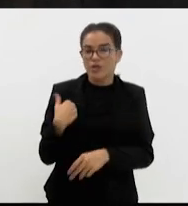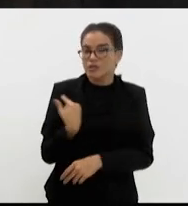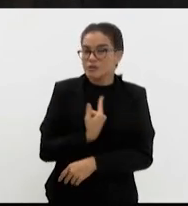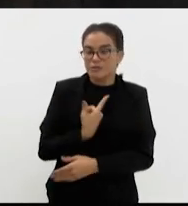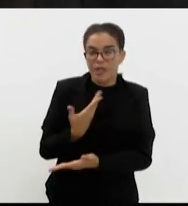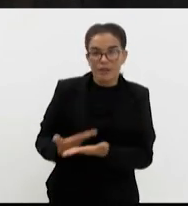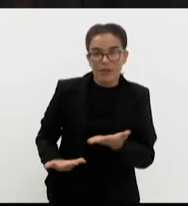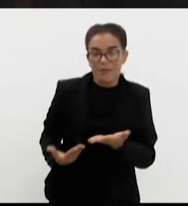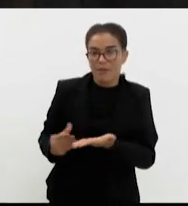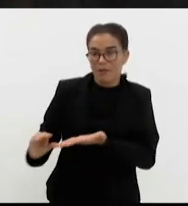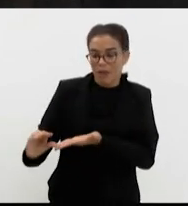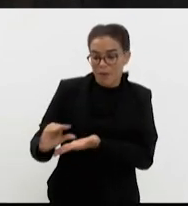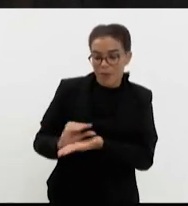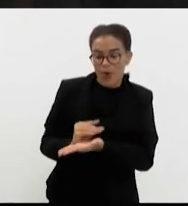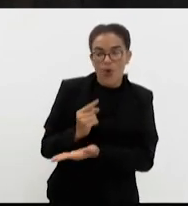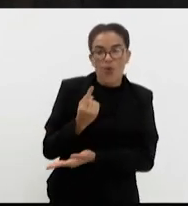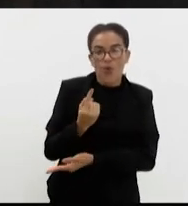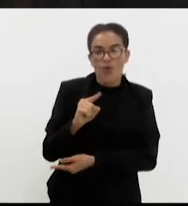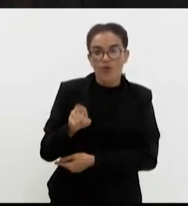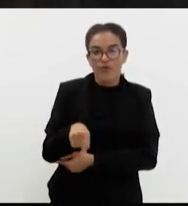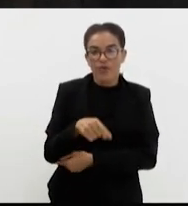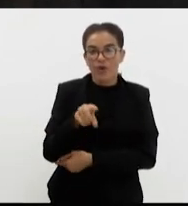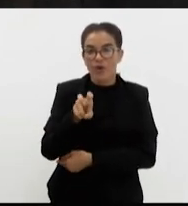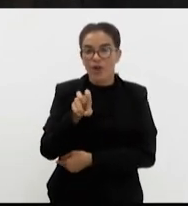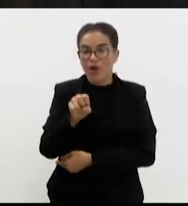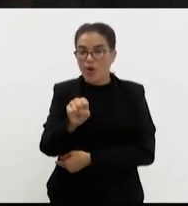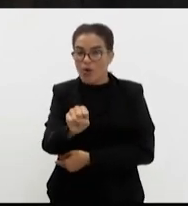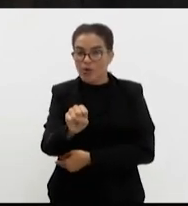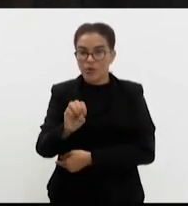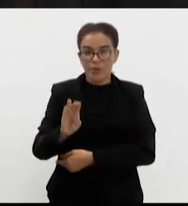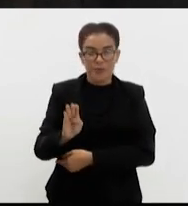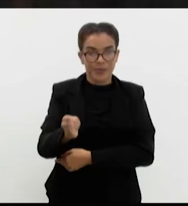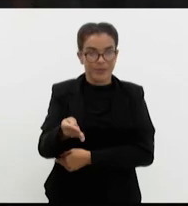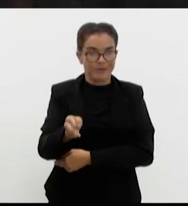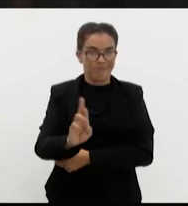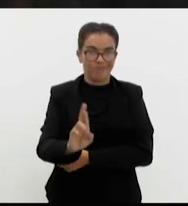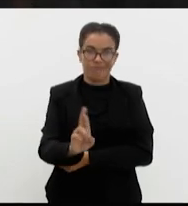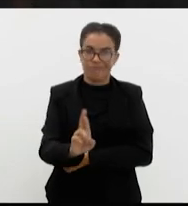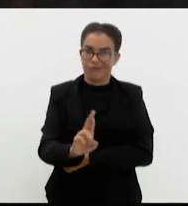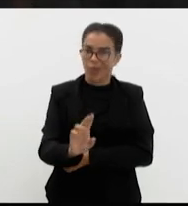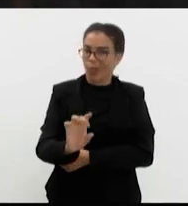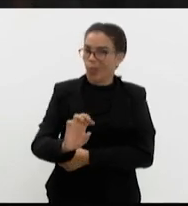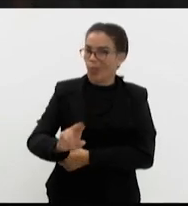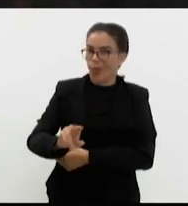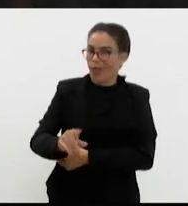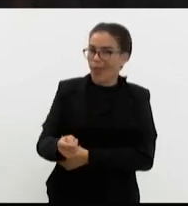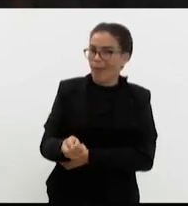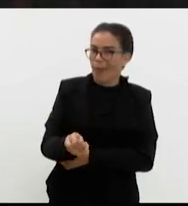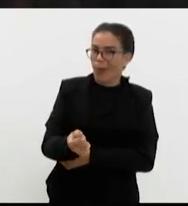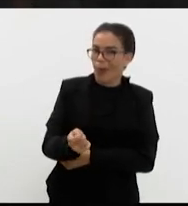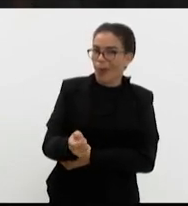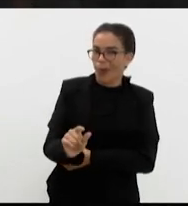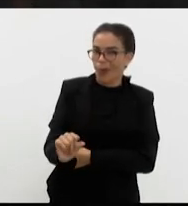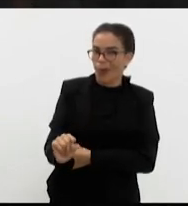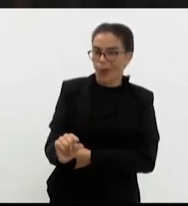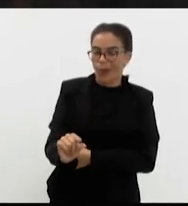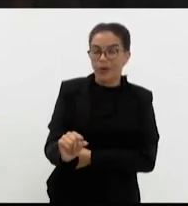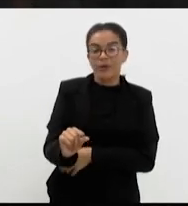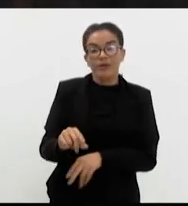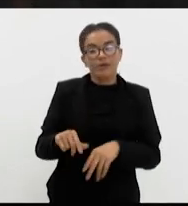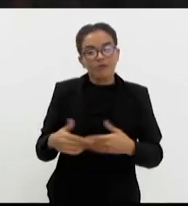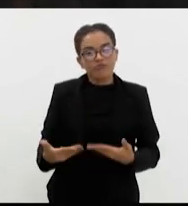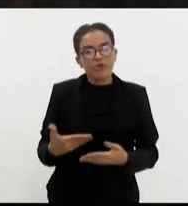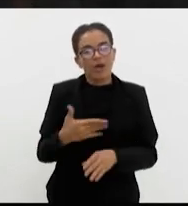participação especial 1,8 bilhões de reais não é pouca coisa isso vem